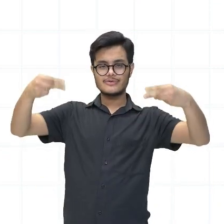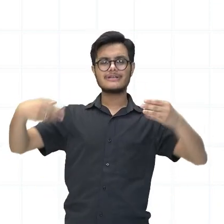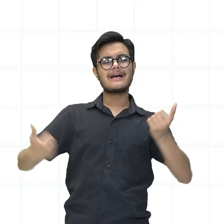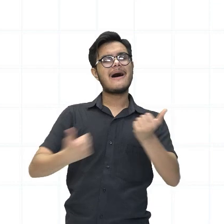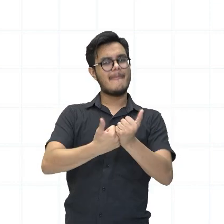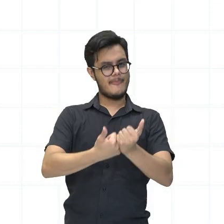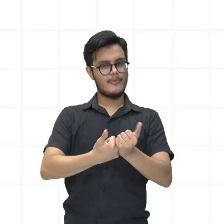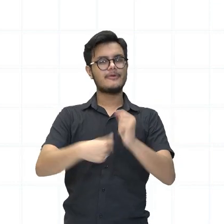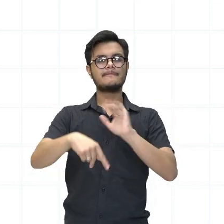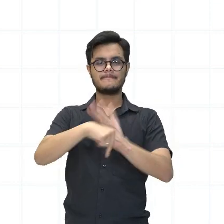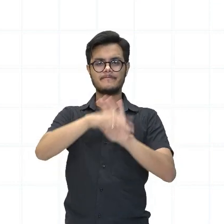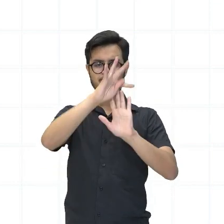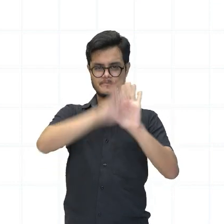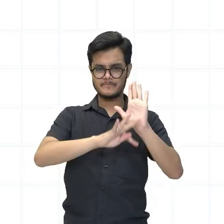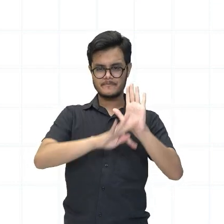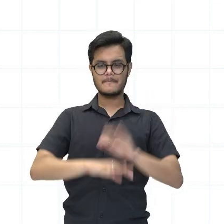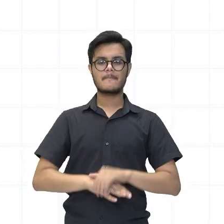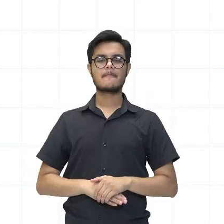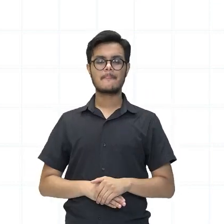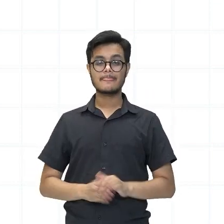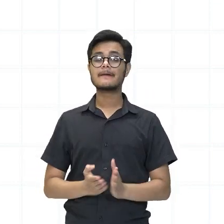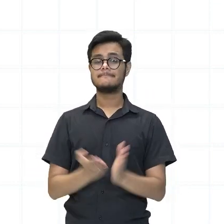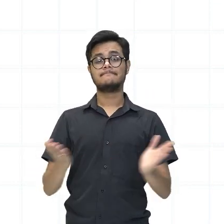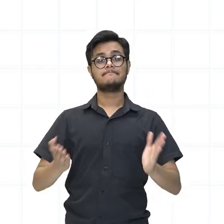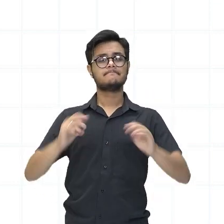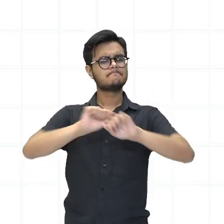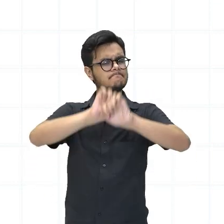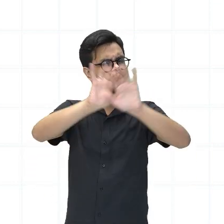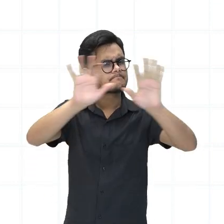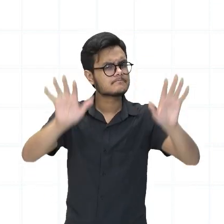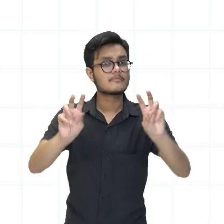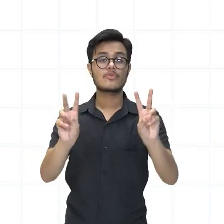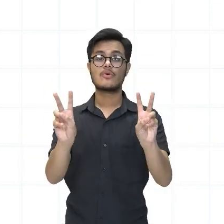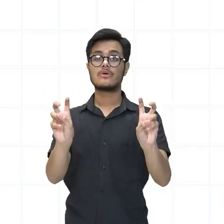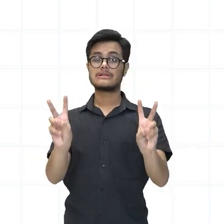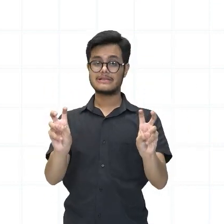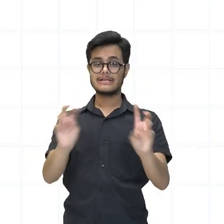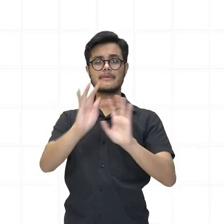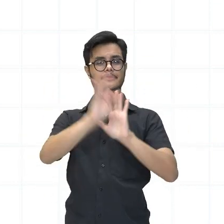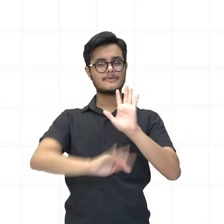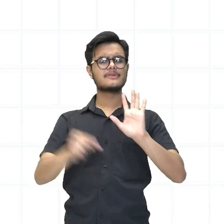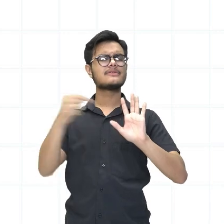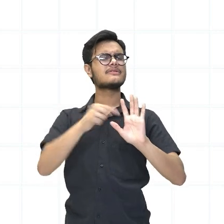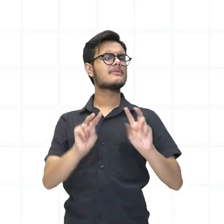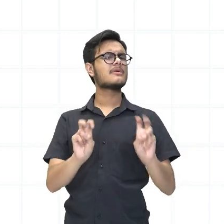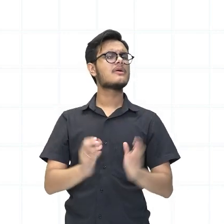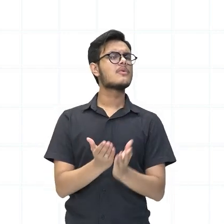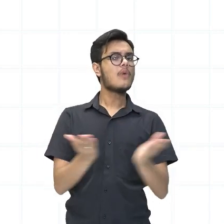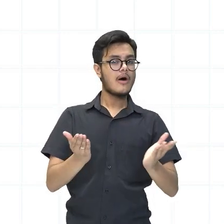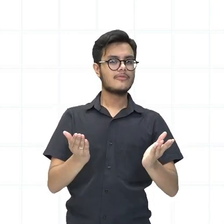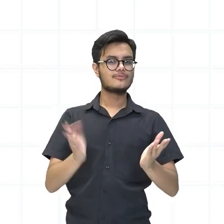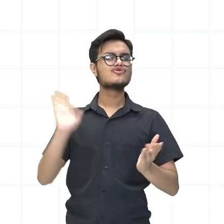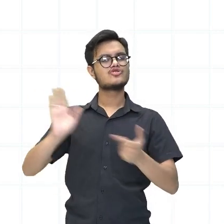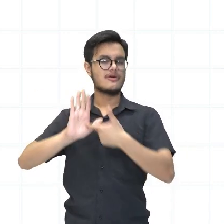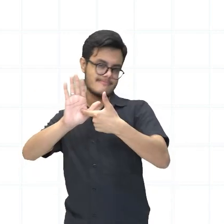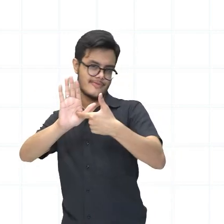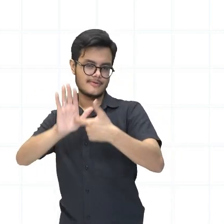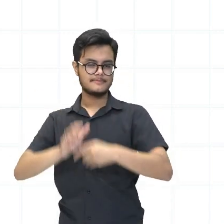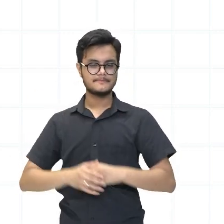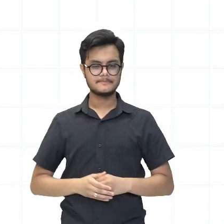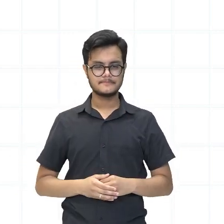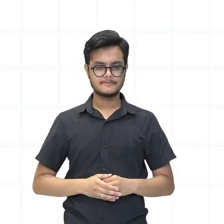nossa reportagem. E claro, já traz para o leitor uma ideia do que o texto irá abordar. Na sequência, nós